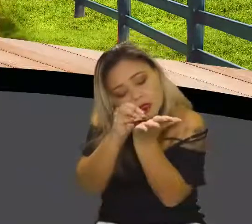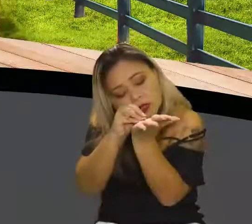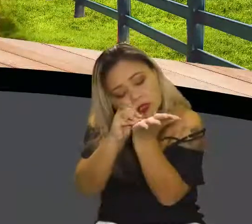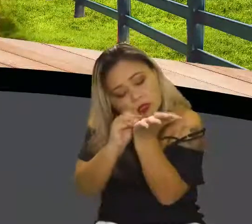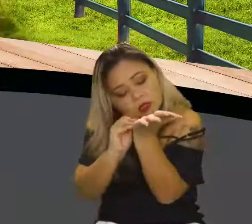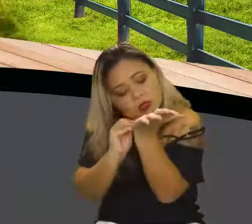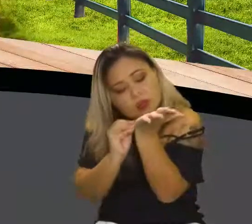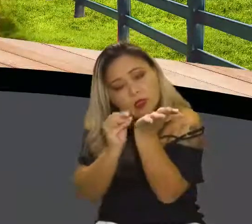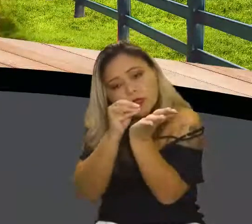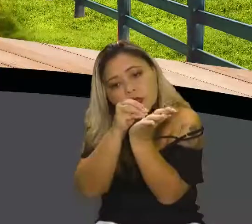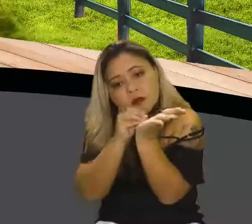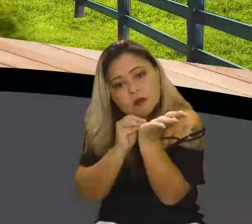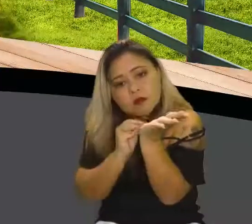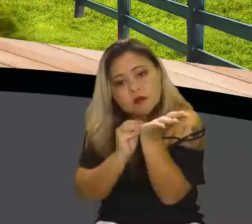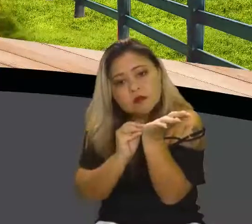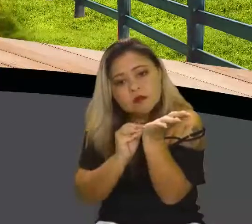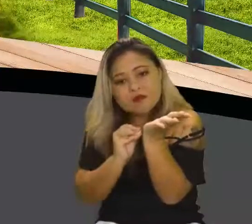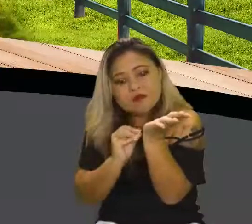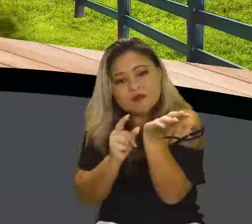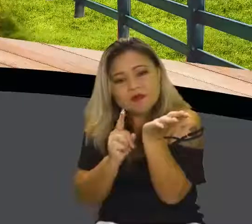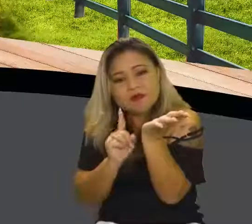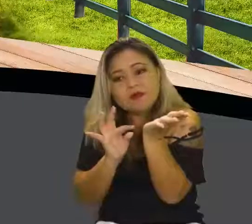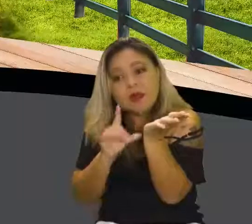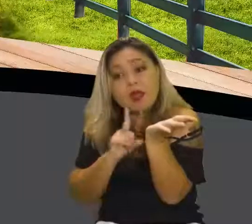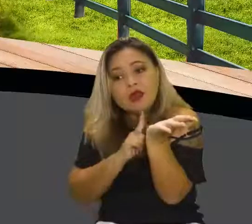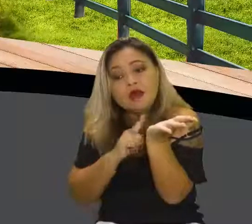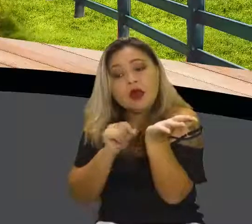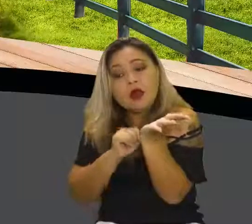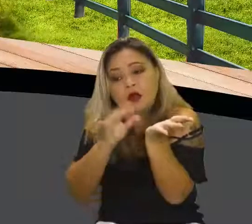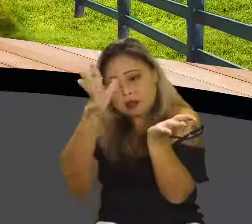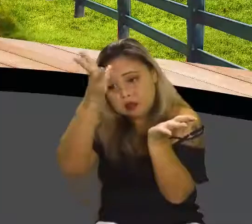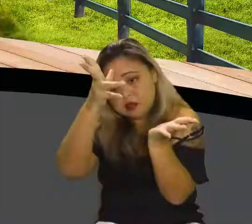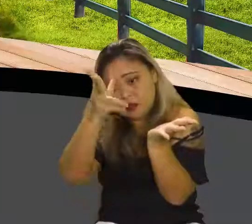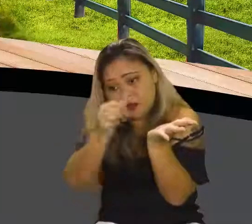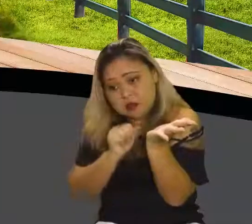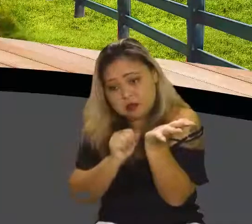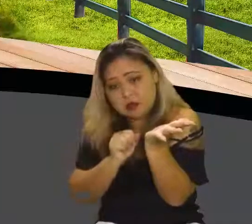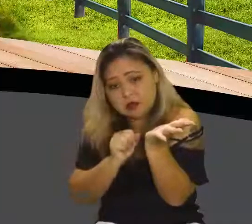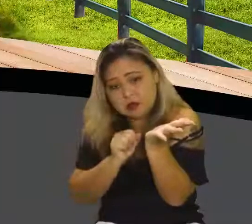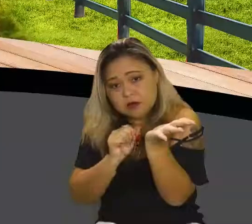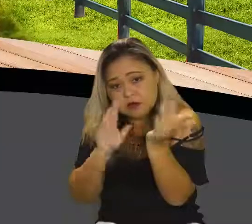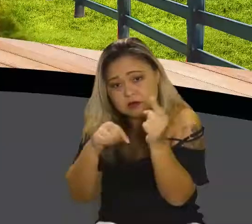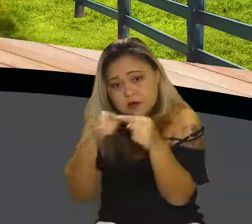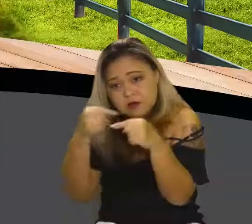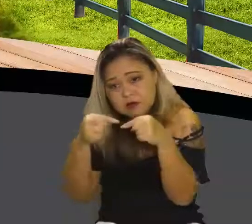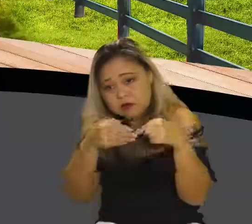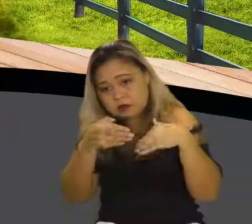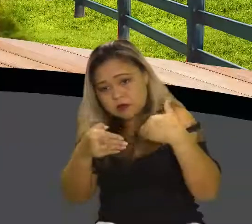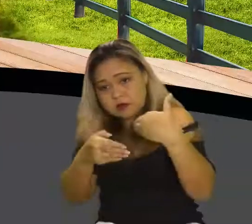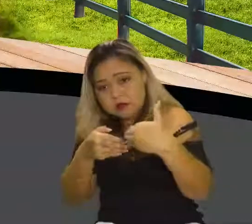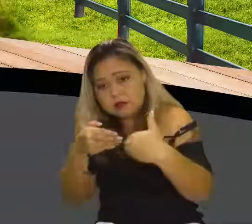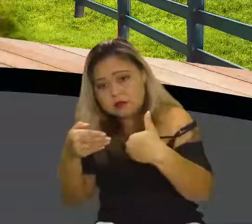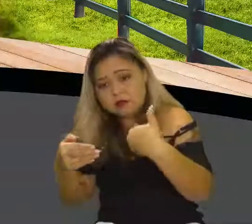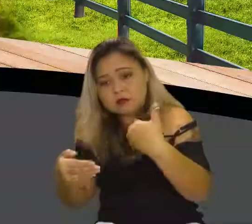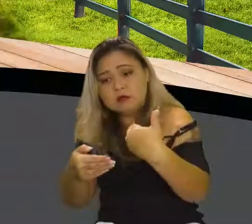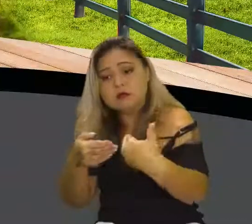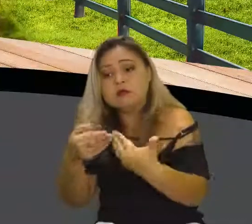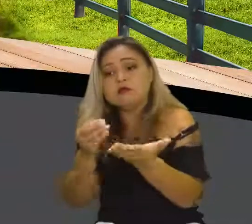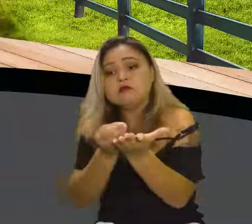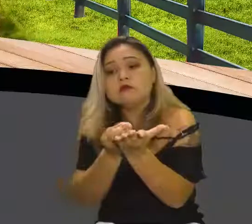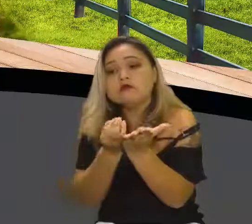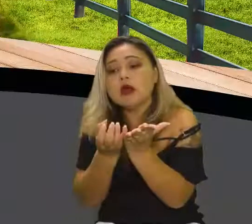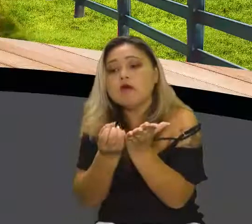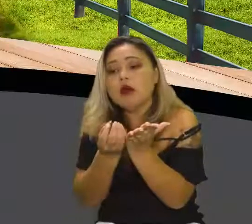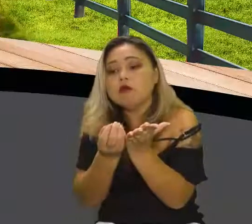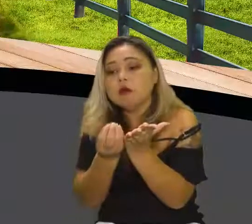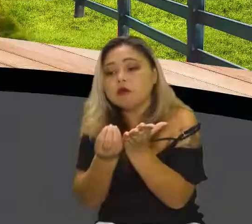da galinha. E tomara que elas... E eu vou fazer de tudo para vir a galinha já após o intercurso, né? Elas já estão no processo de pôr